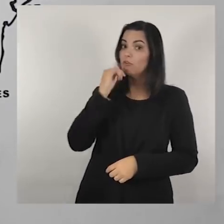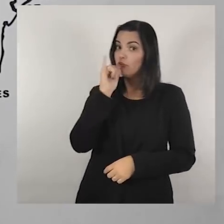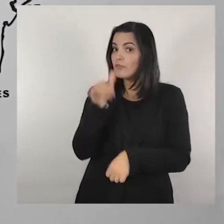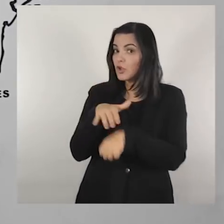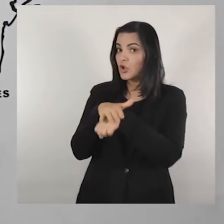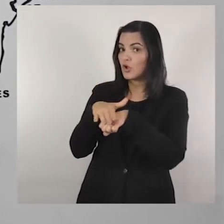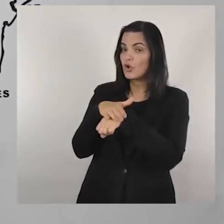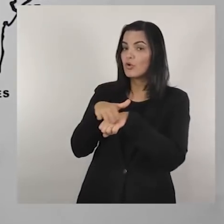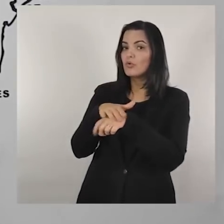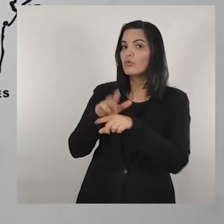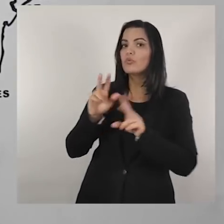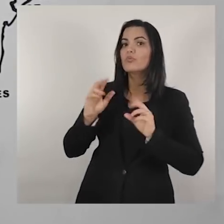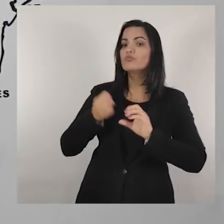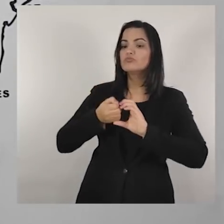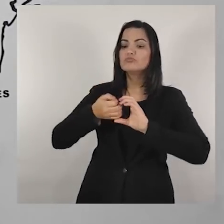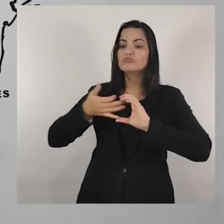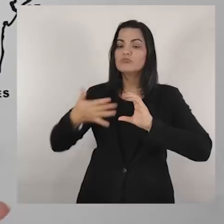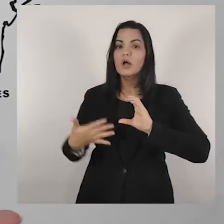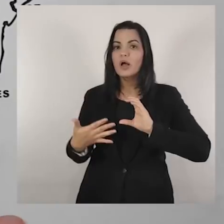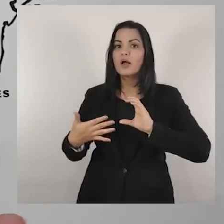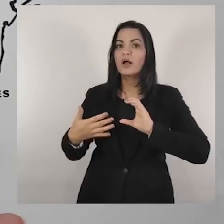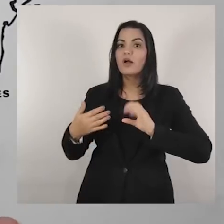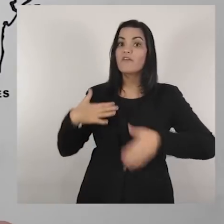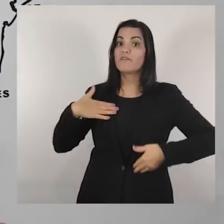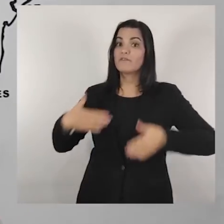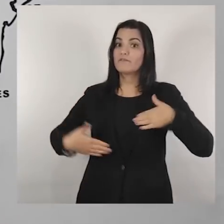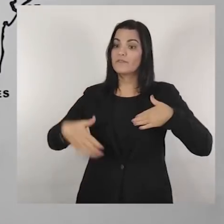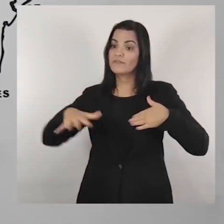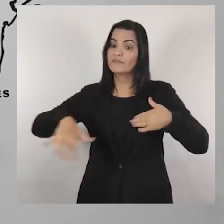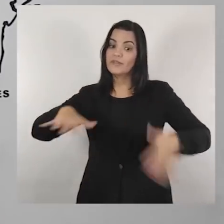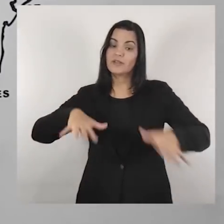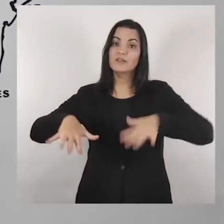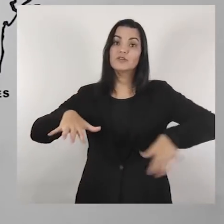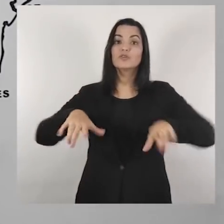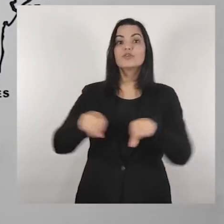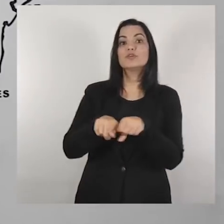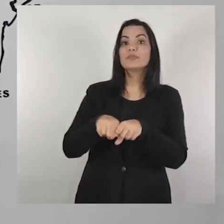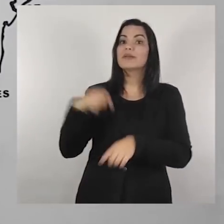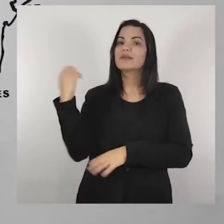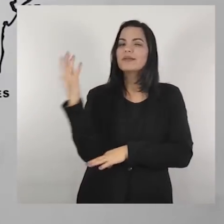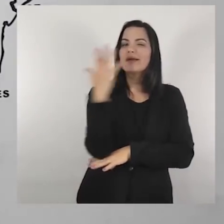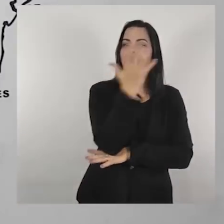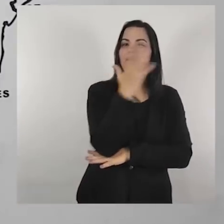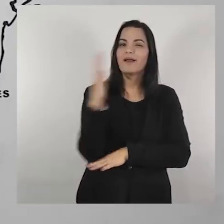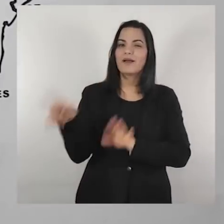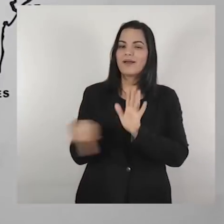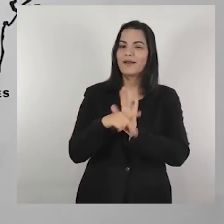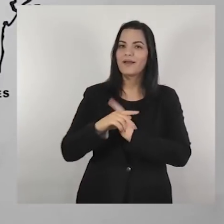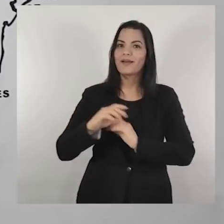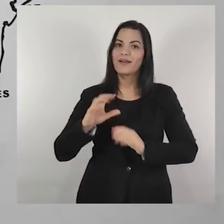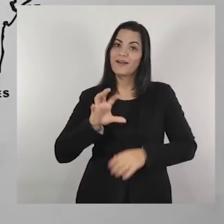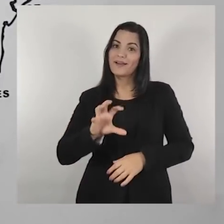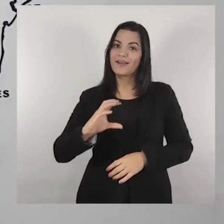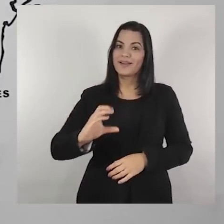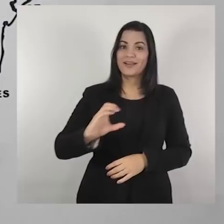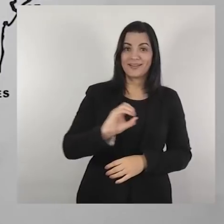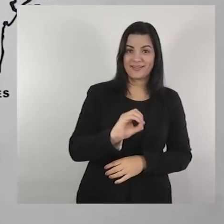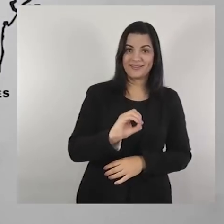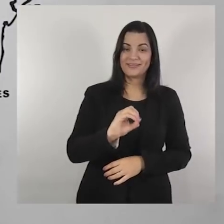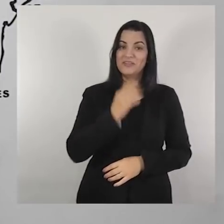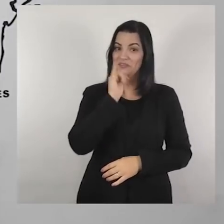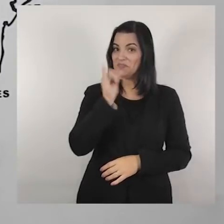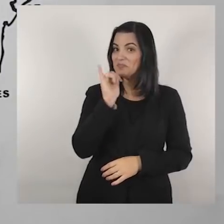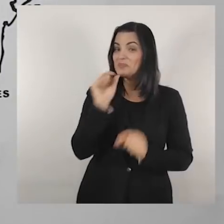os aspectos físicos e sobre os aspectos naturais da região centro-oeste. E eu te contei